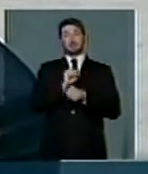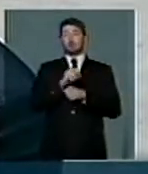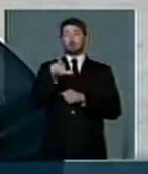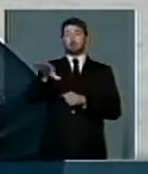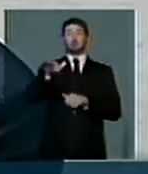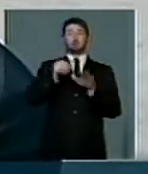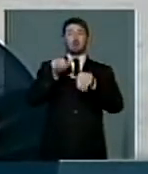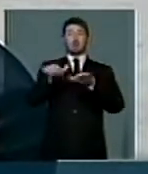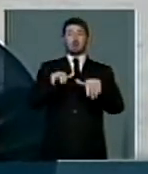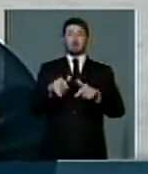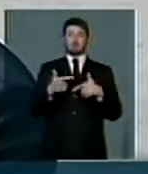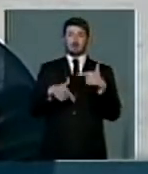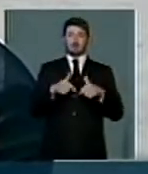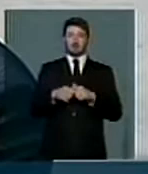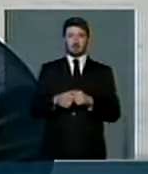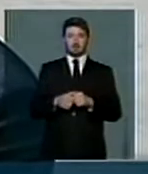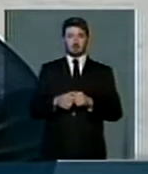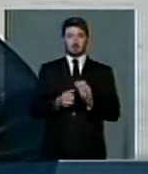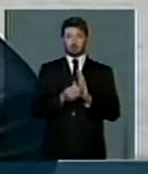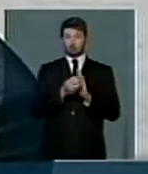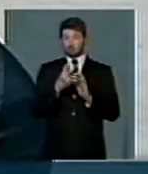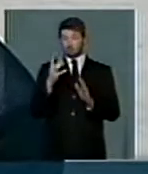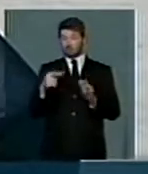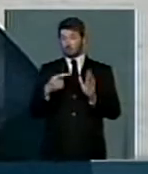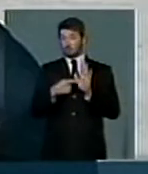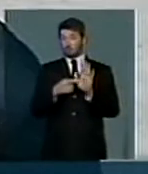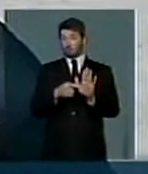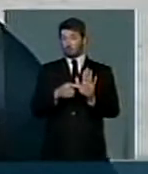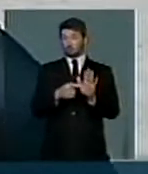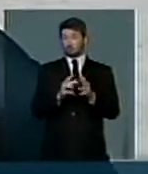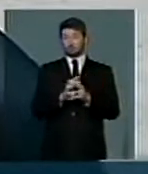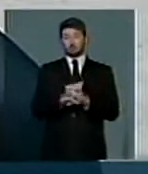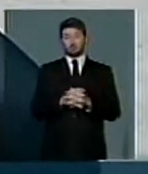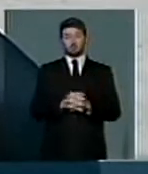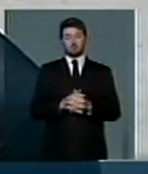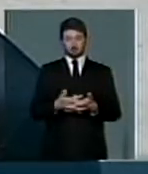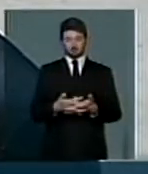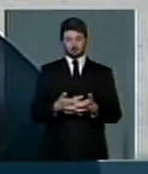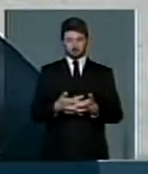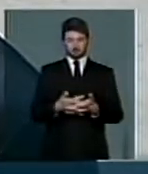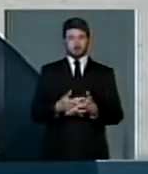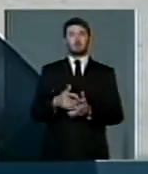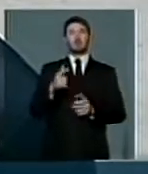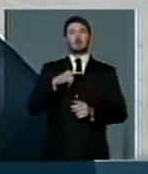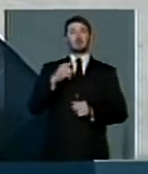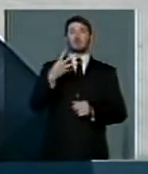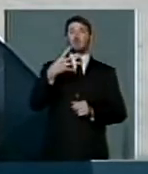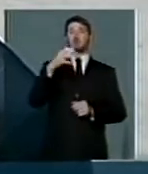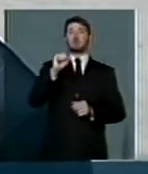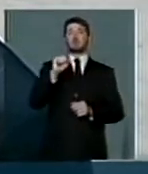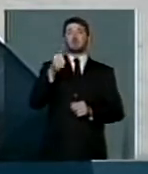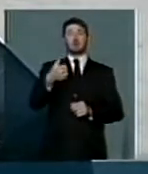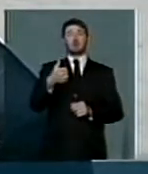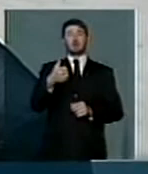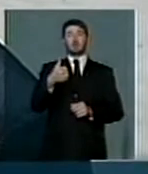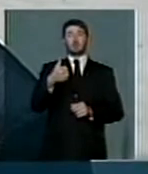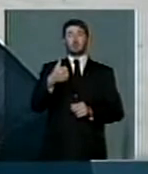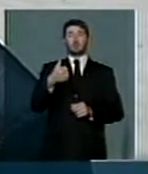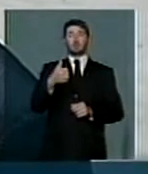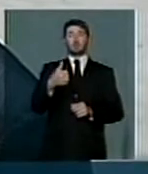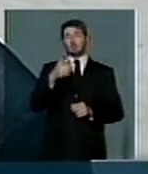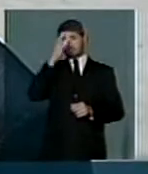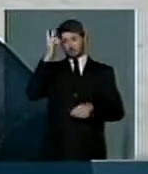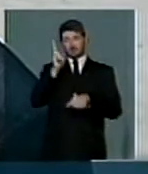nomeação. Os números, senhor presidente, que mostram que temos somente 481 defensores